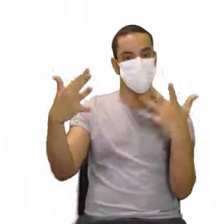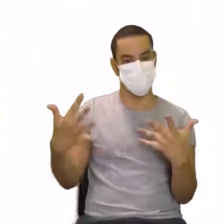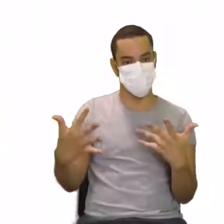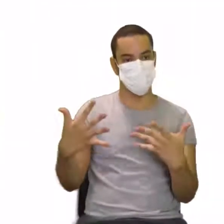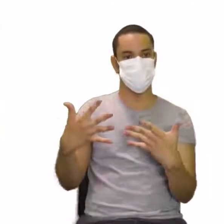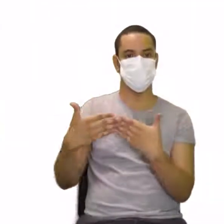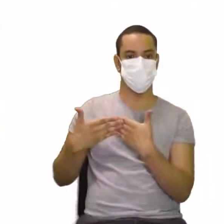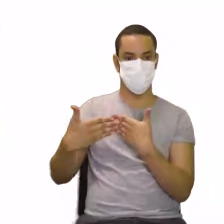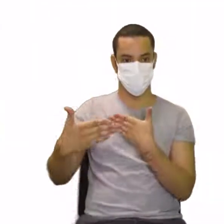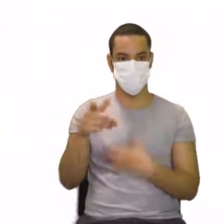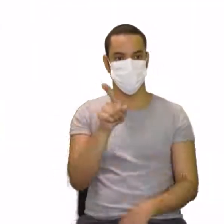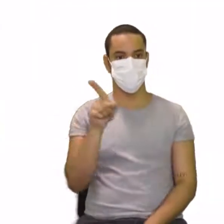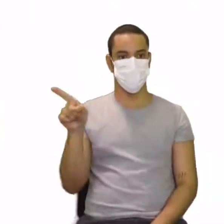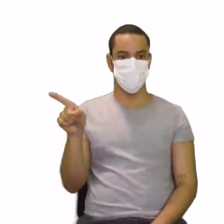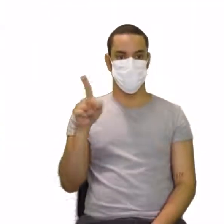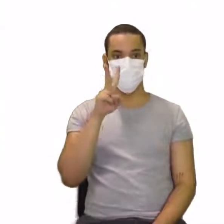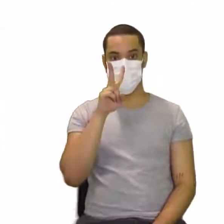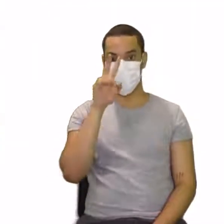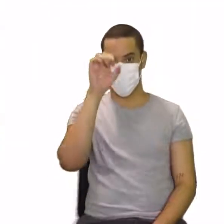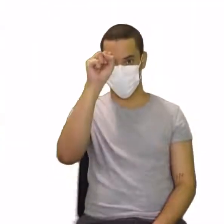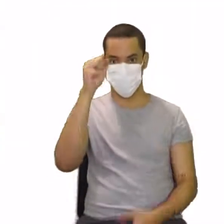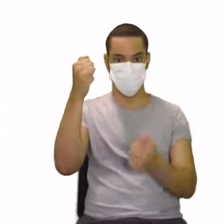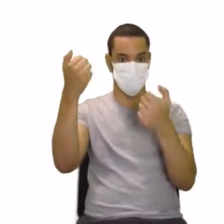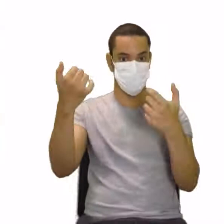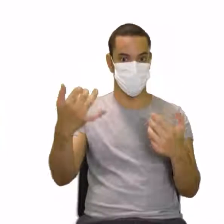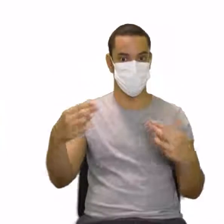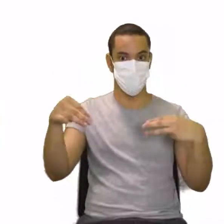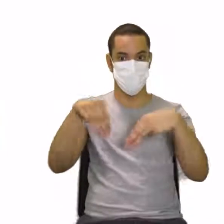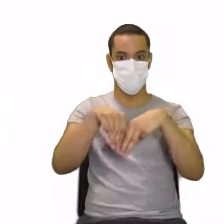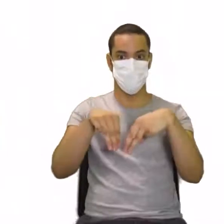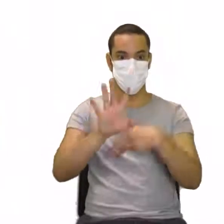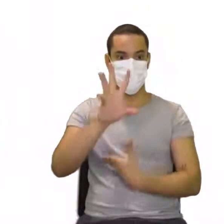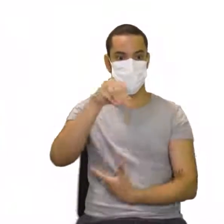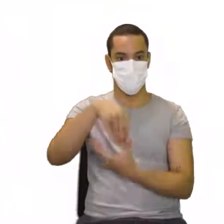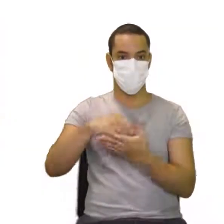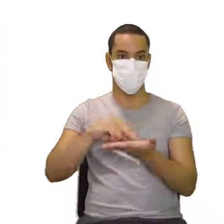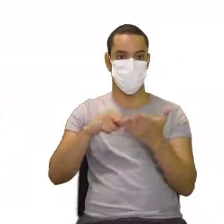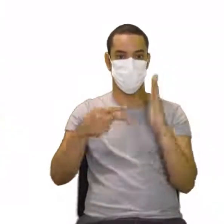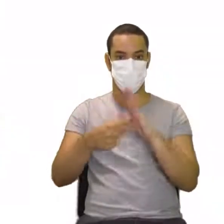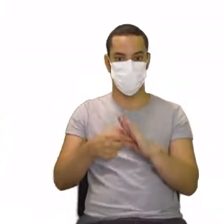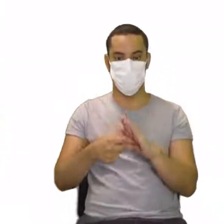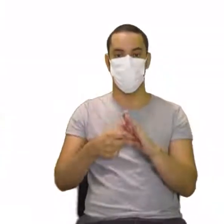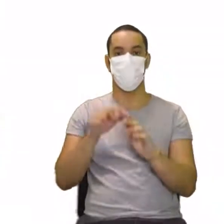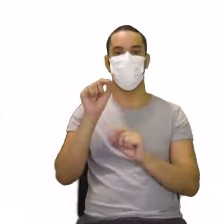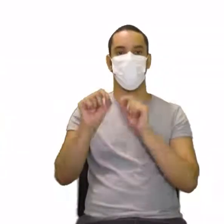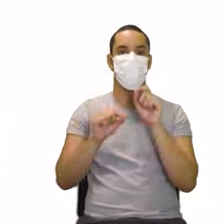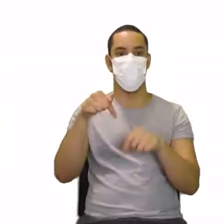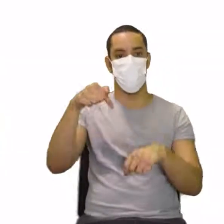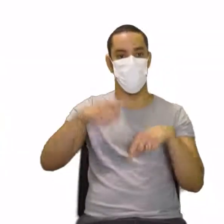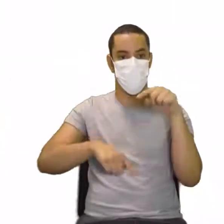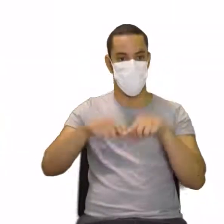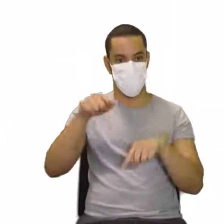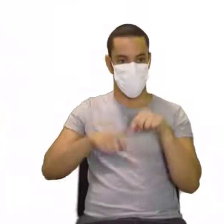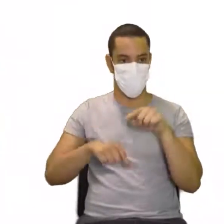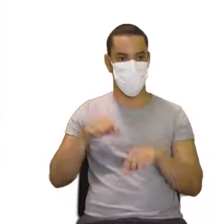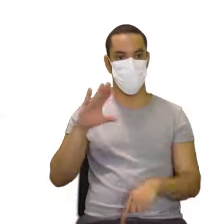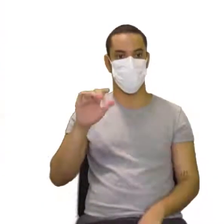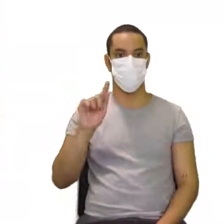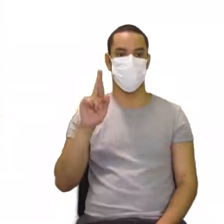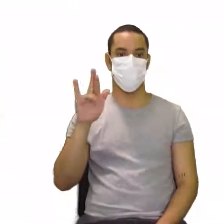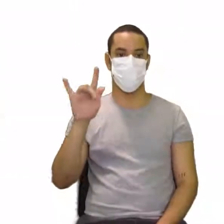logo aqui. Olha só, a força magnética, eu falei para vocês, ela é o campo, certo? Ela é a carga e ela